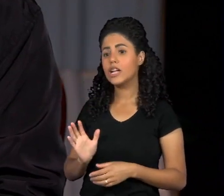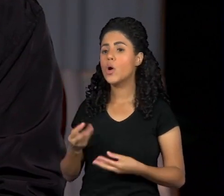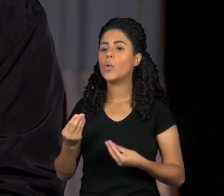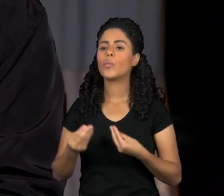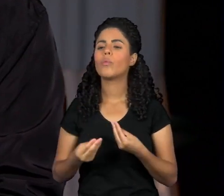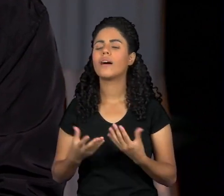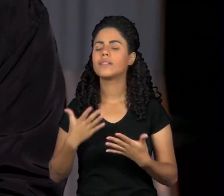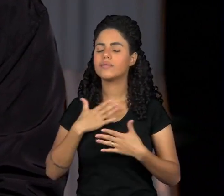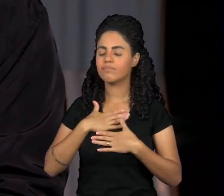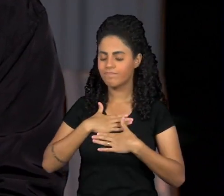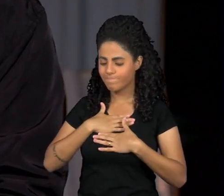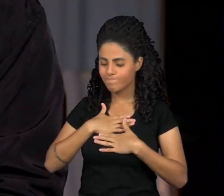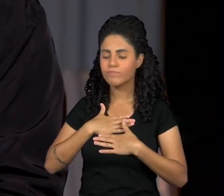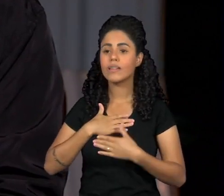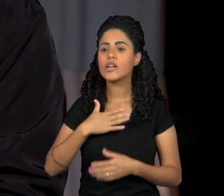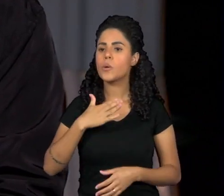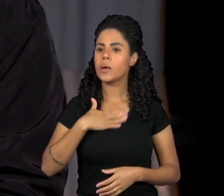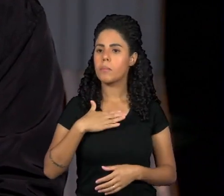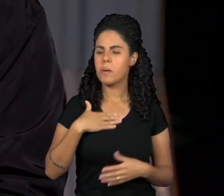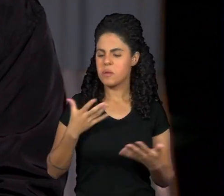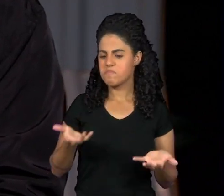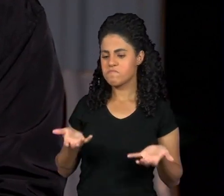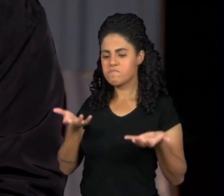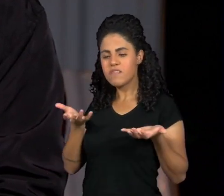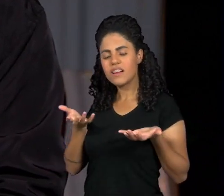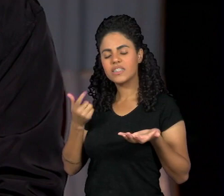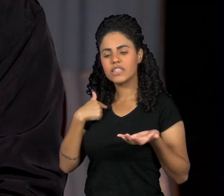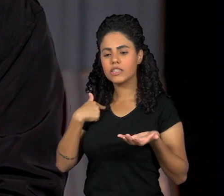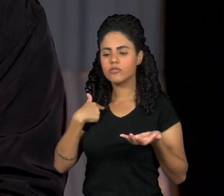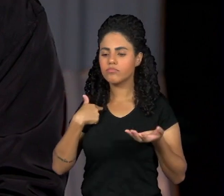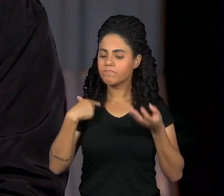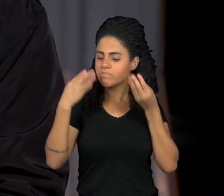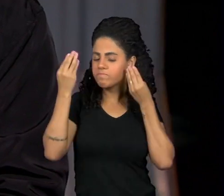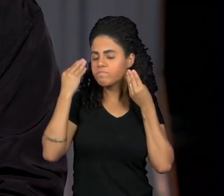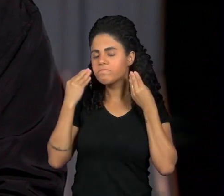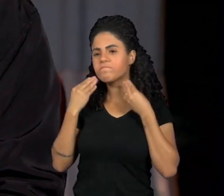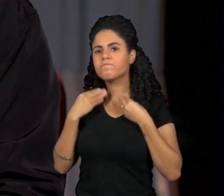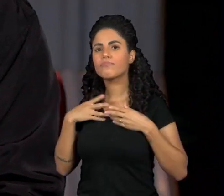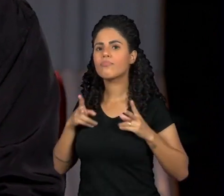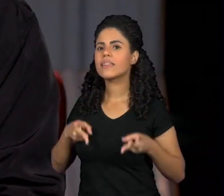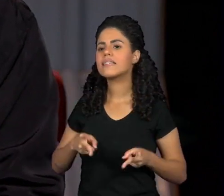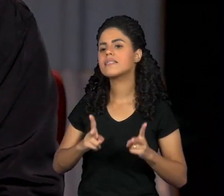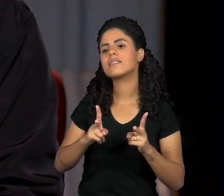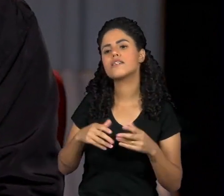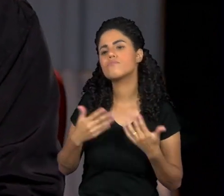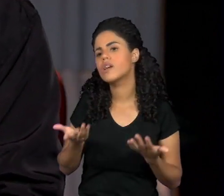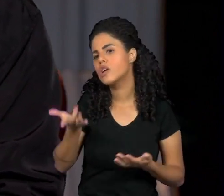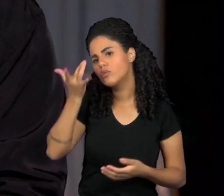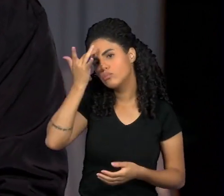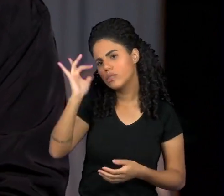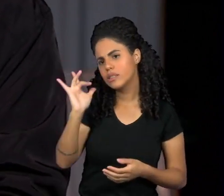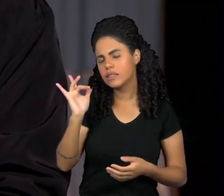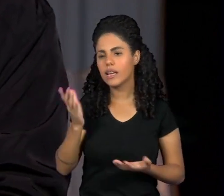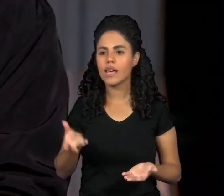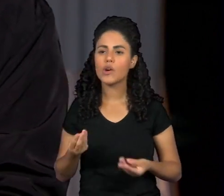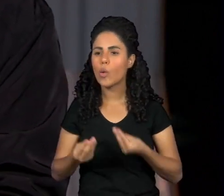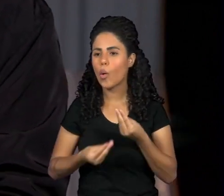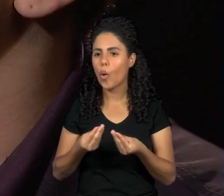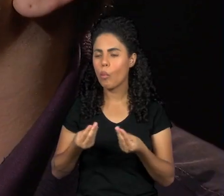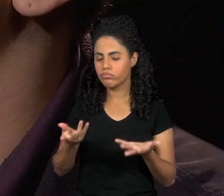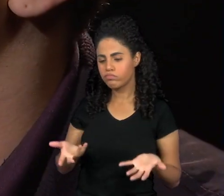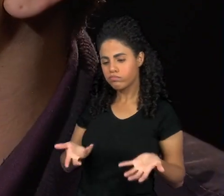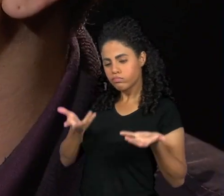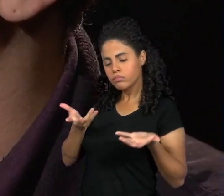porque, para mim, ter vaidade é algo que, se eu nem devo ter algum nível de vaidade, mas se fosse uma